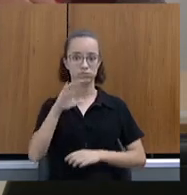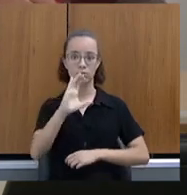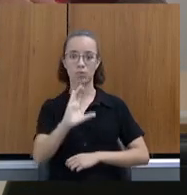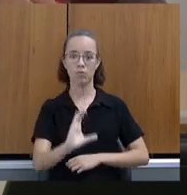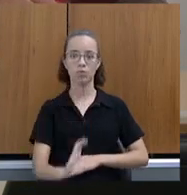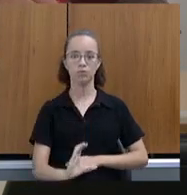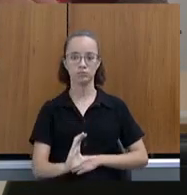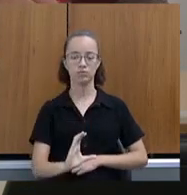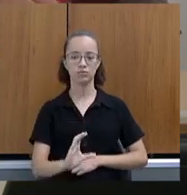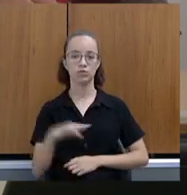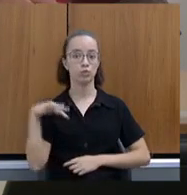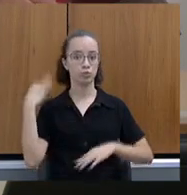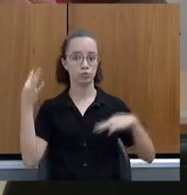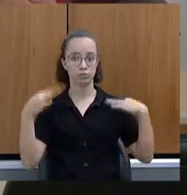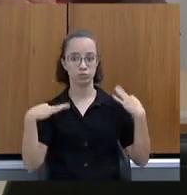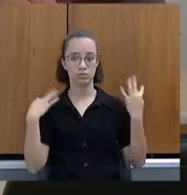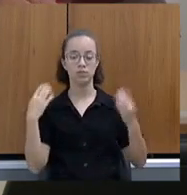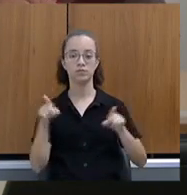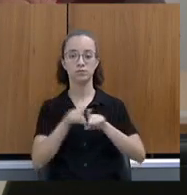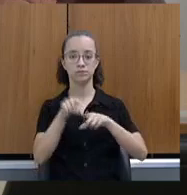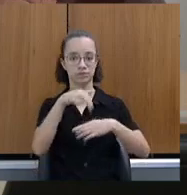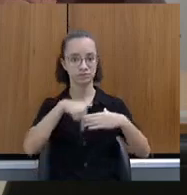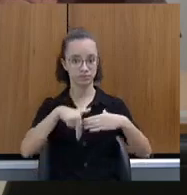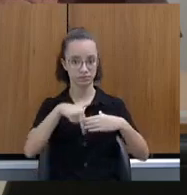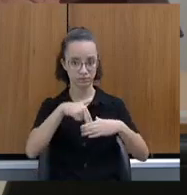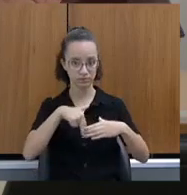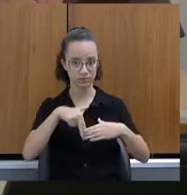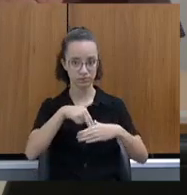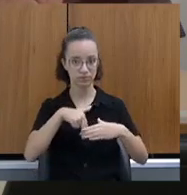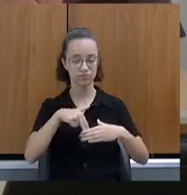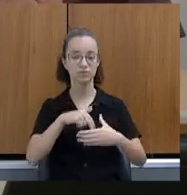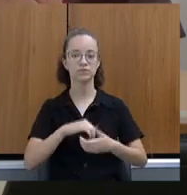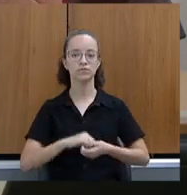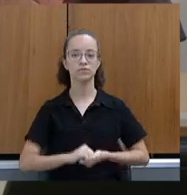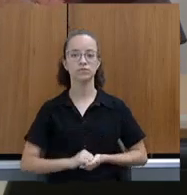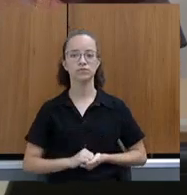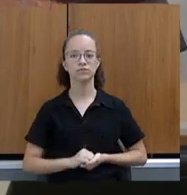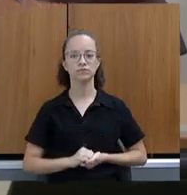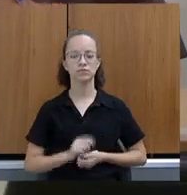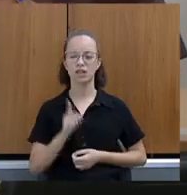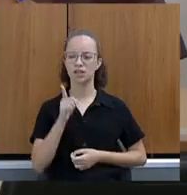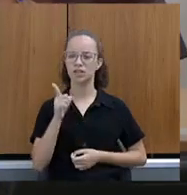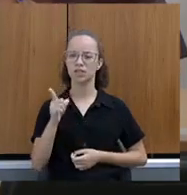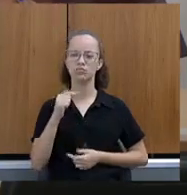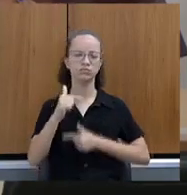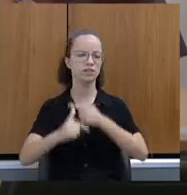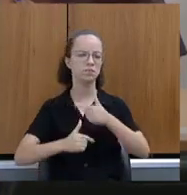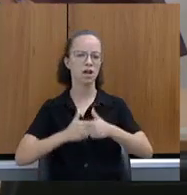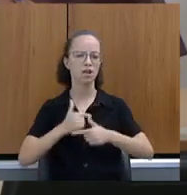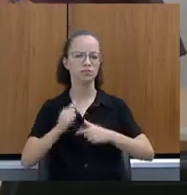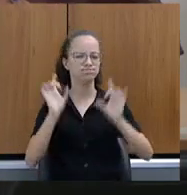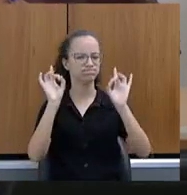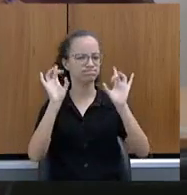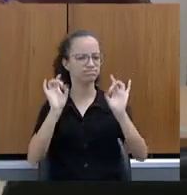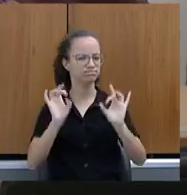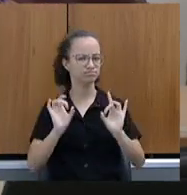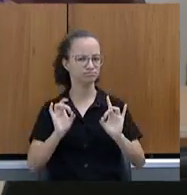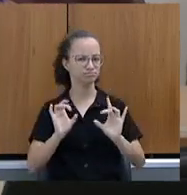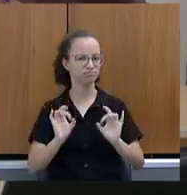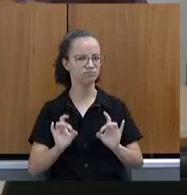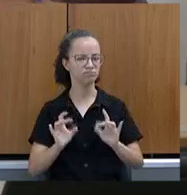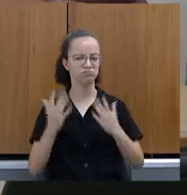de turismo e gastronomia e diga-se de passagem tem realizada em um brilhante trabalho secretário